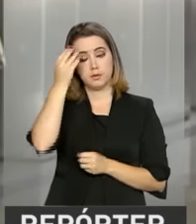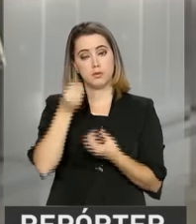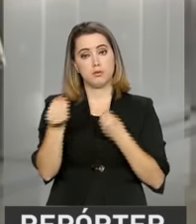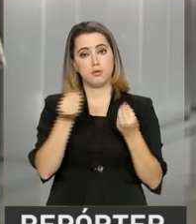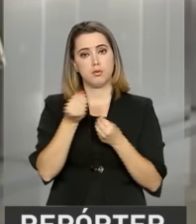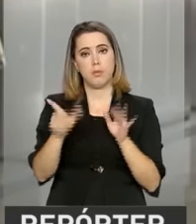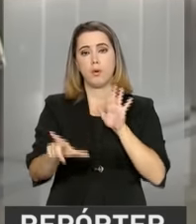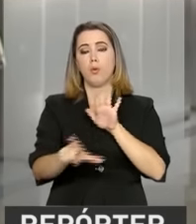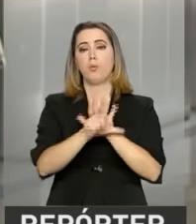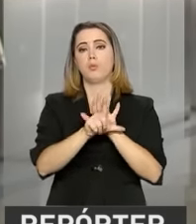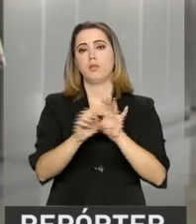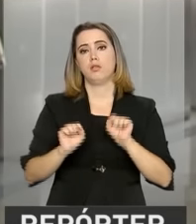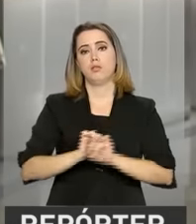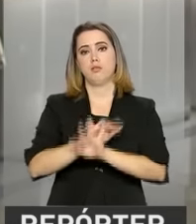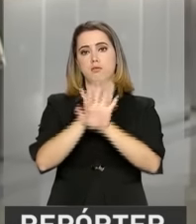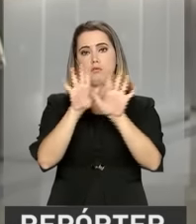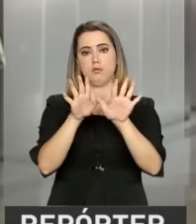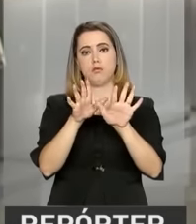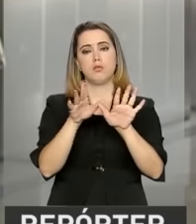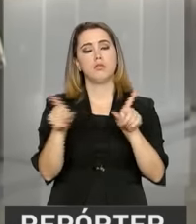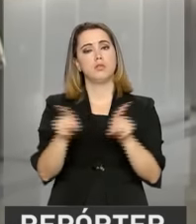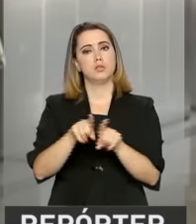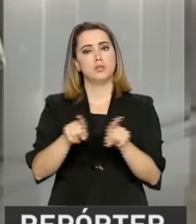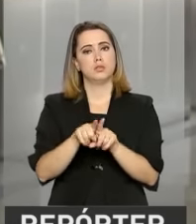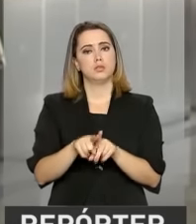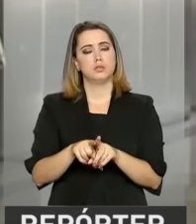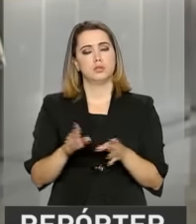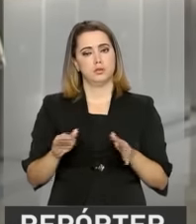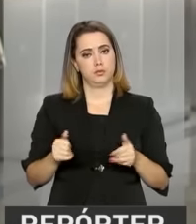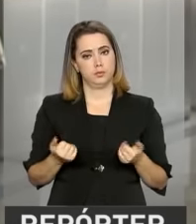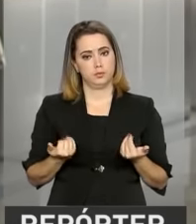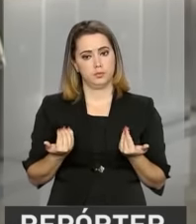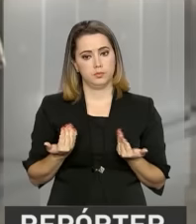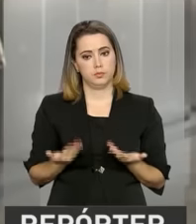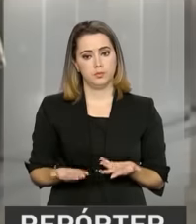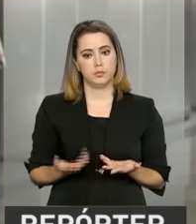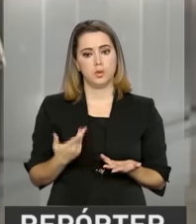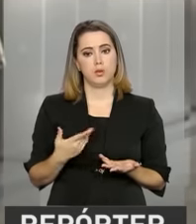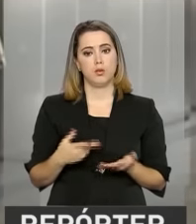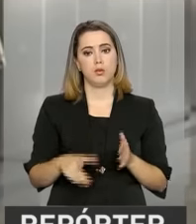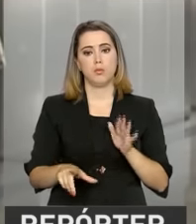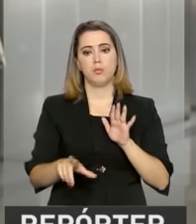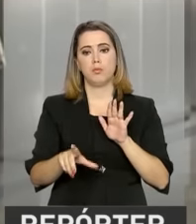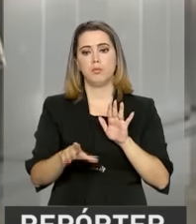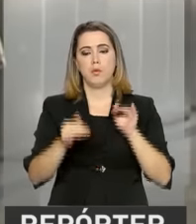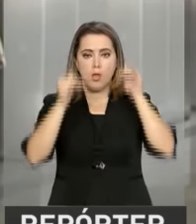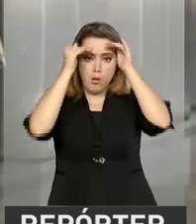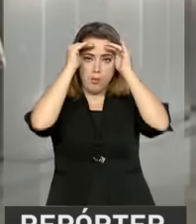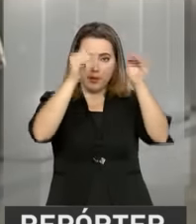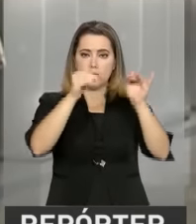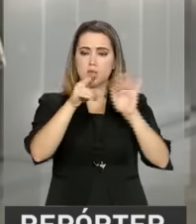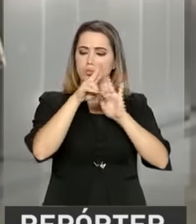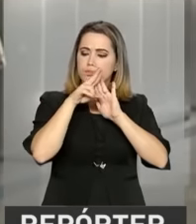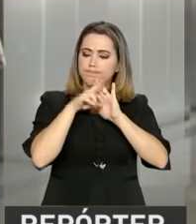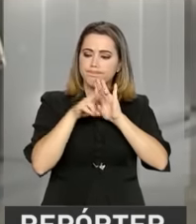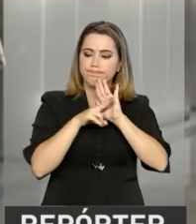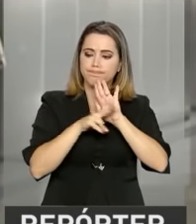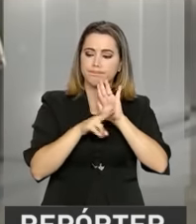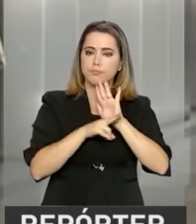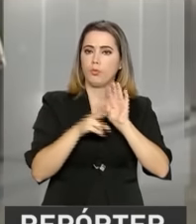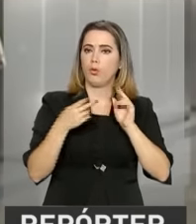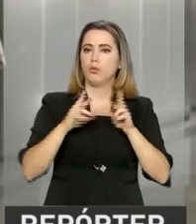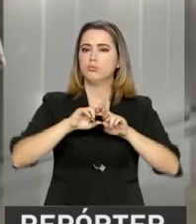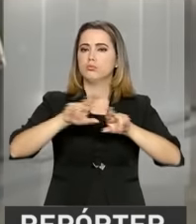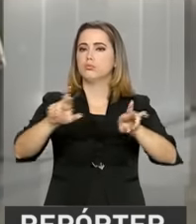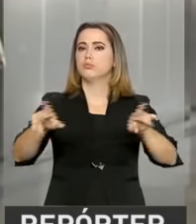da transparência e também quanto às exigências de outras tantas leis que